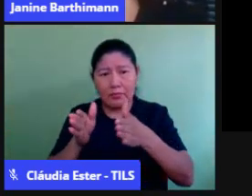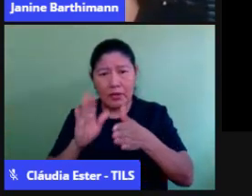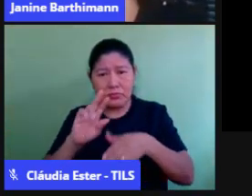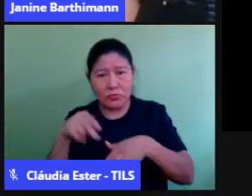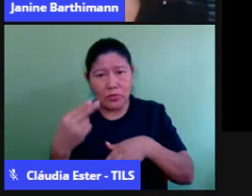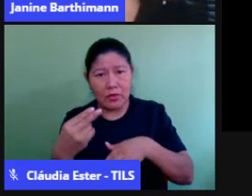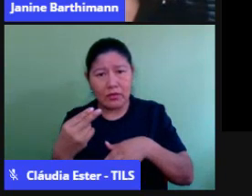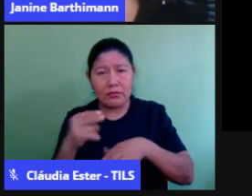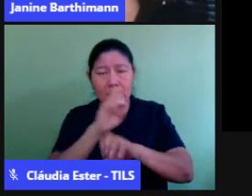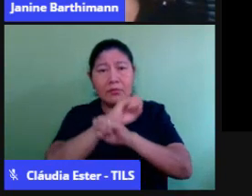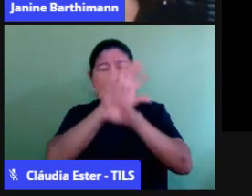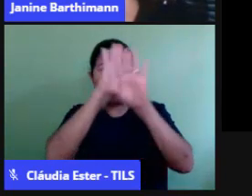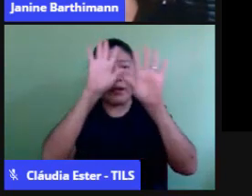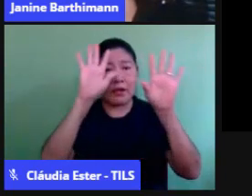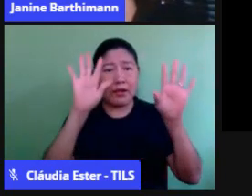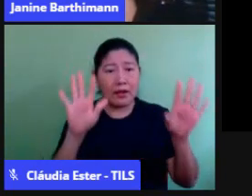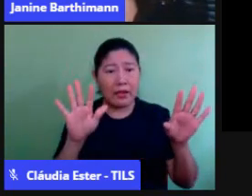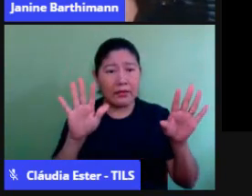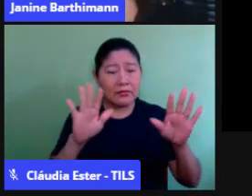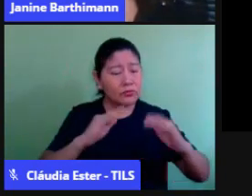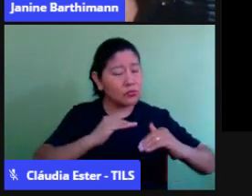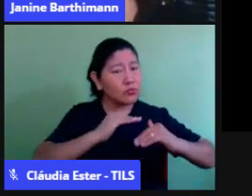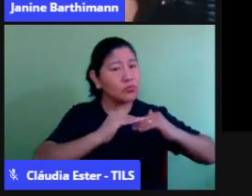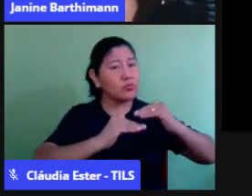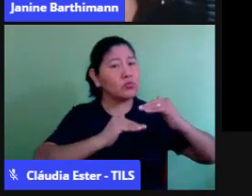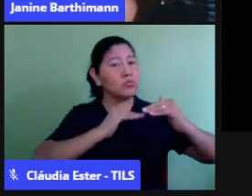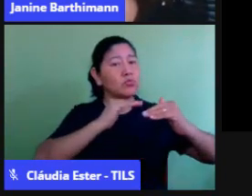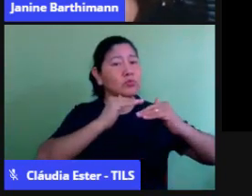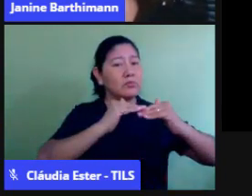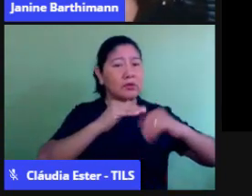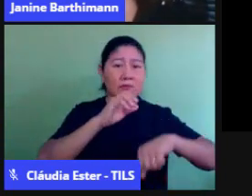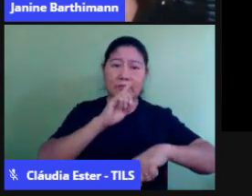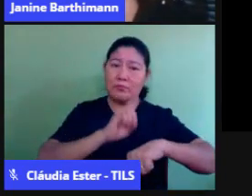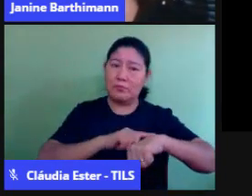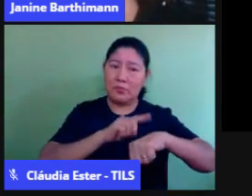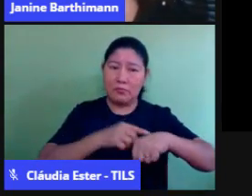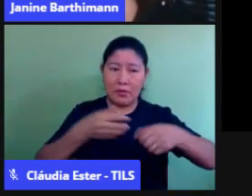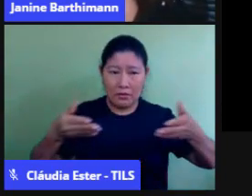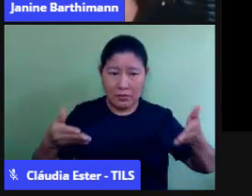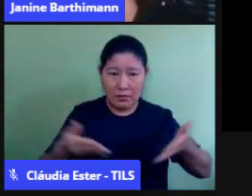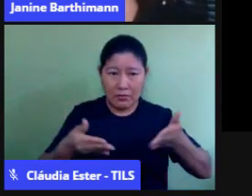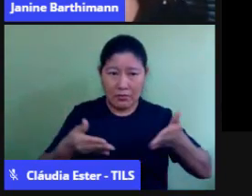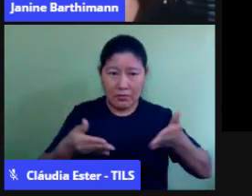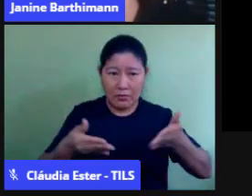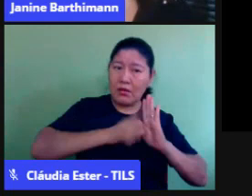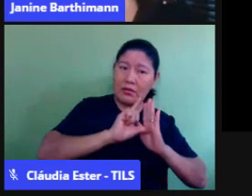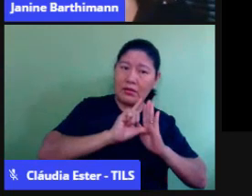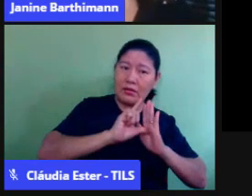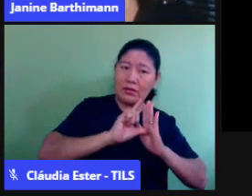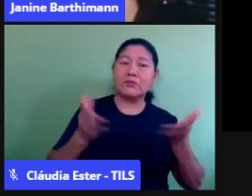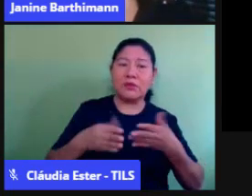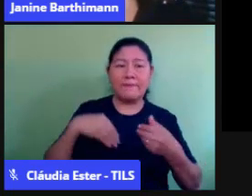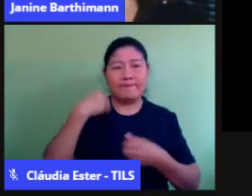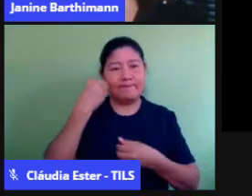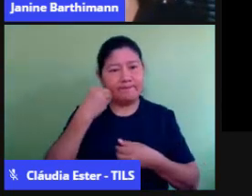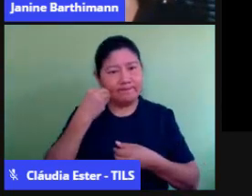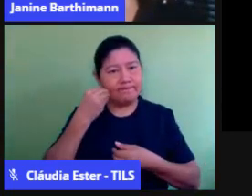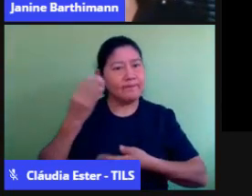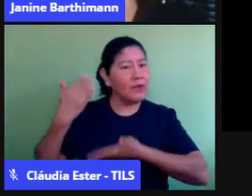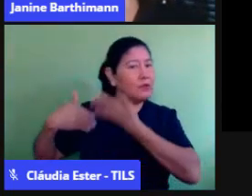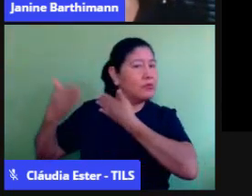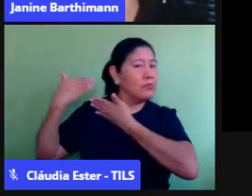e uma clareza do processo em que vivemos e que já foi vivido. Então, que as